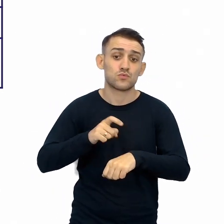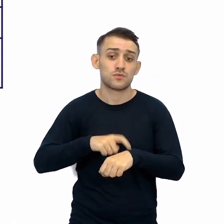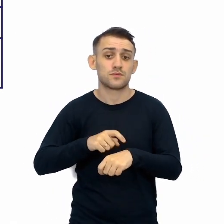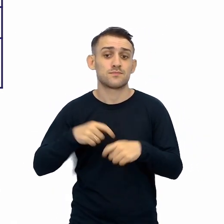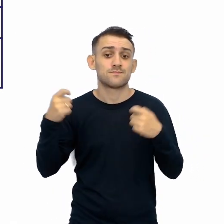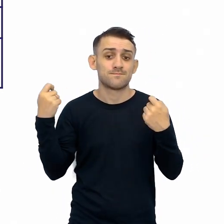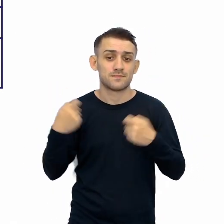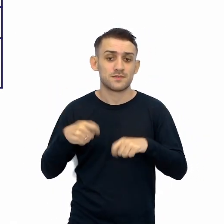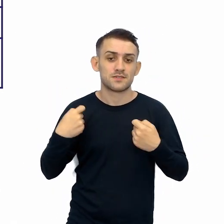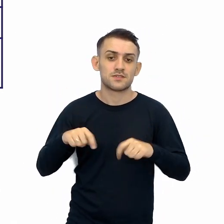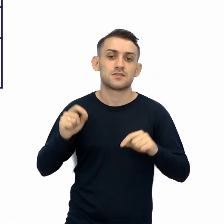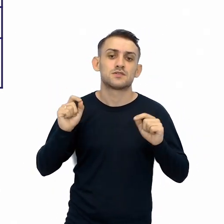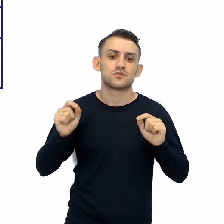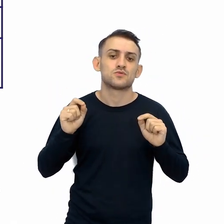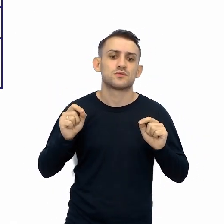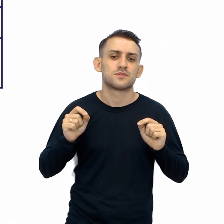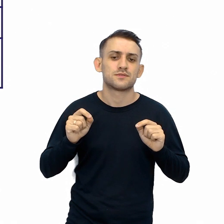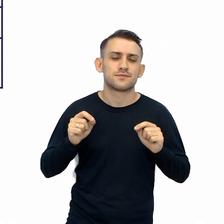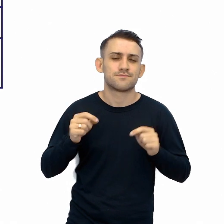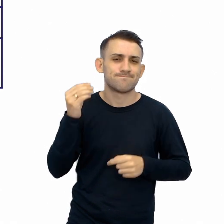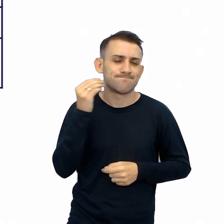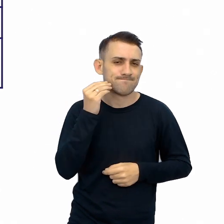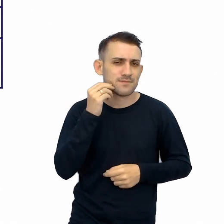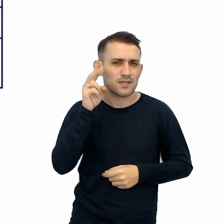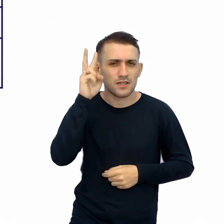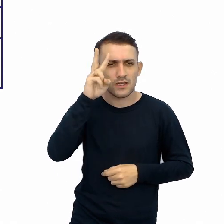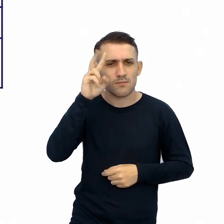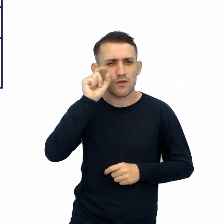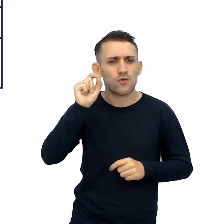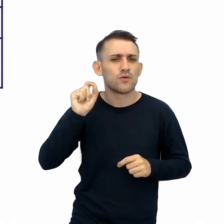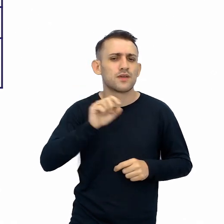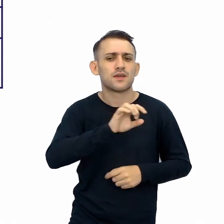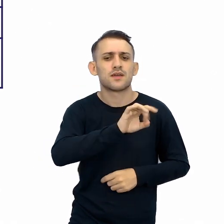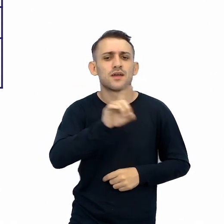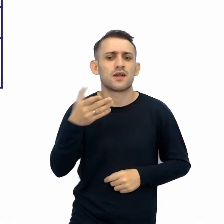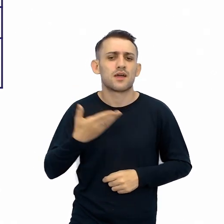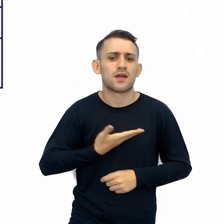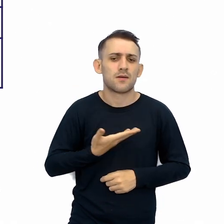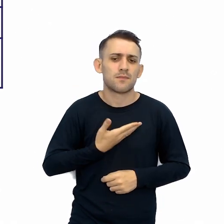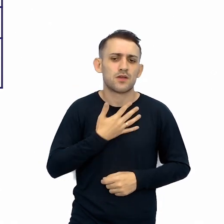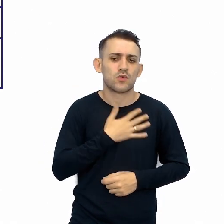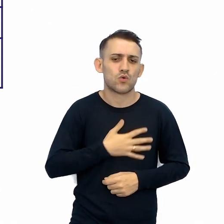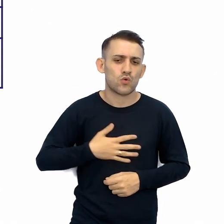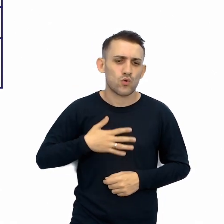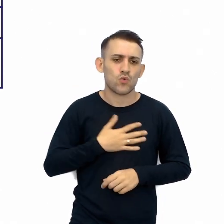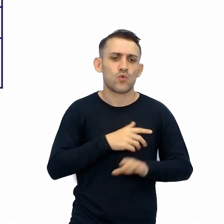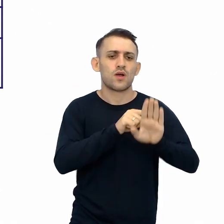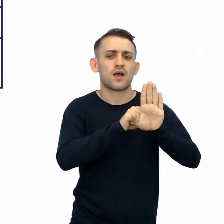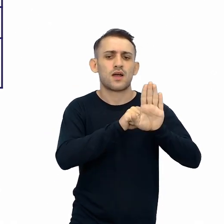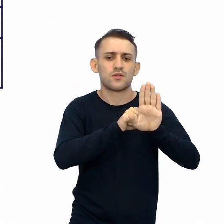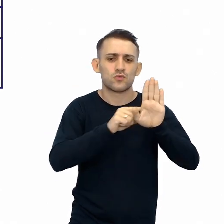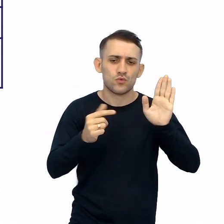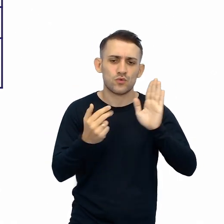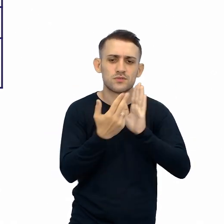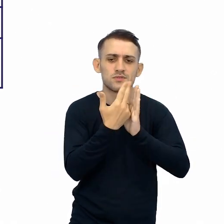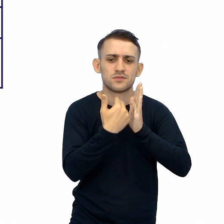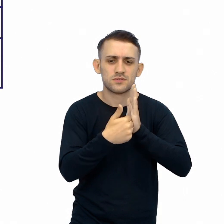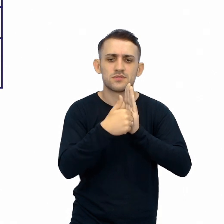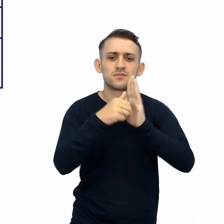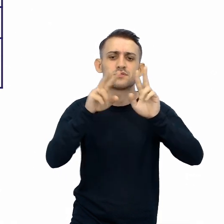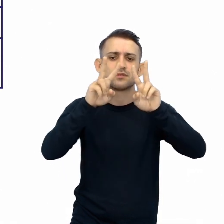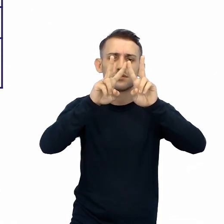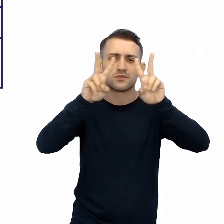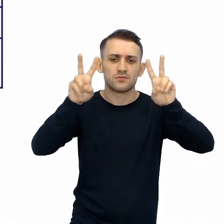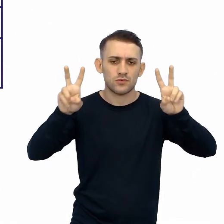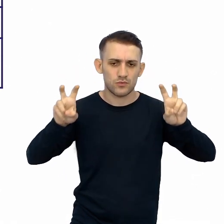eles devem buscar lembrar o que cada colega gosta, autores, ilustradores,